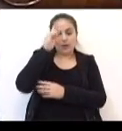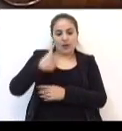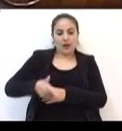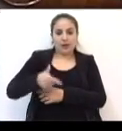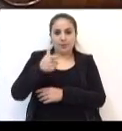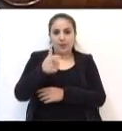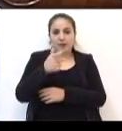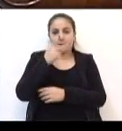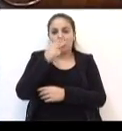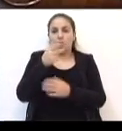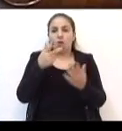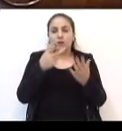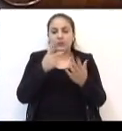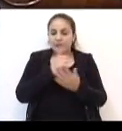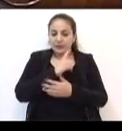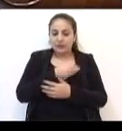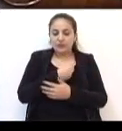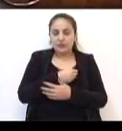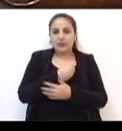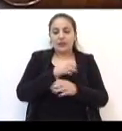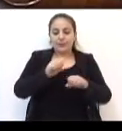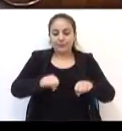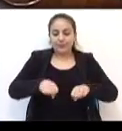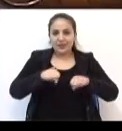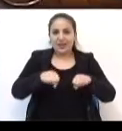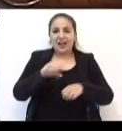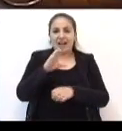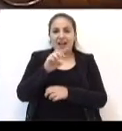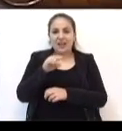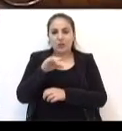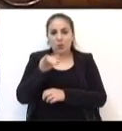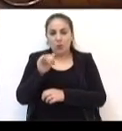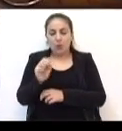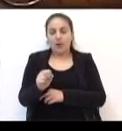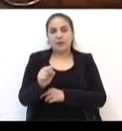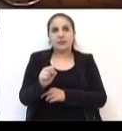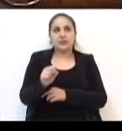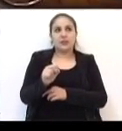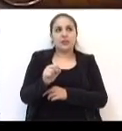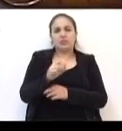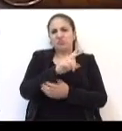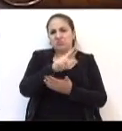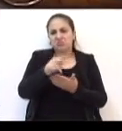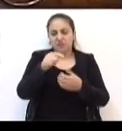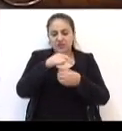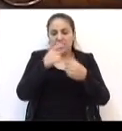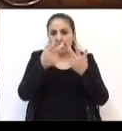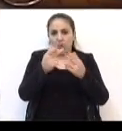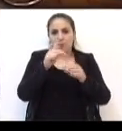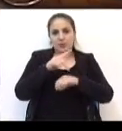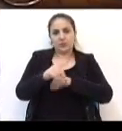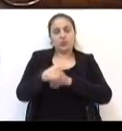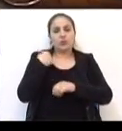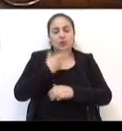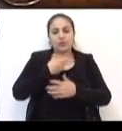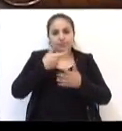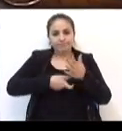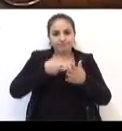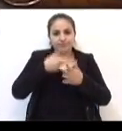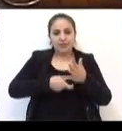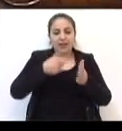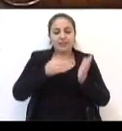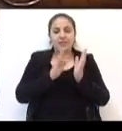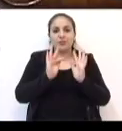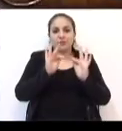por exemplo, em Canoas e algumas cidades do porte de Passo Fundo. Então, nós vamos continuar insistindo, até o